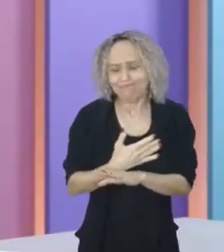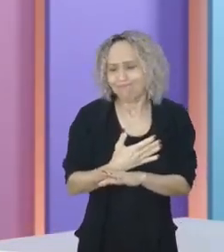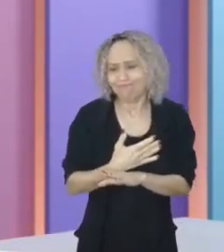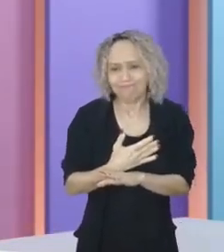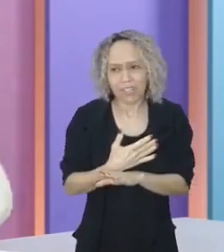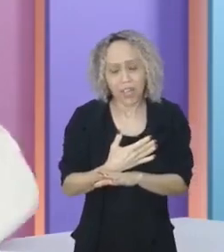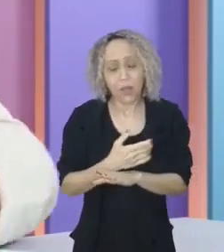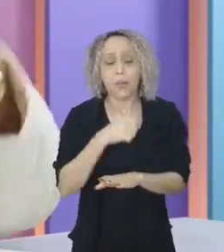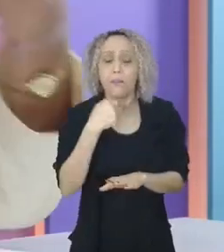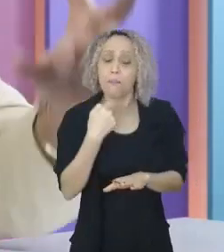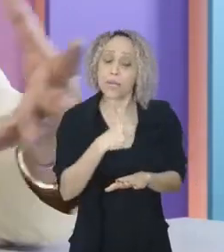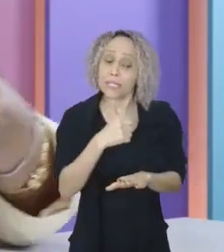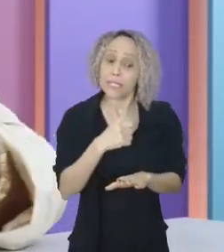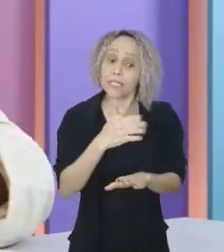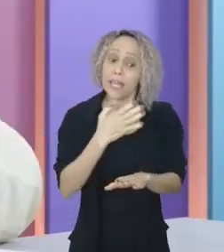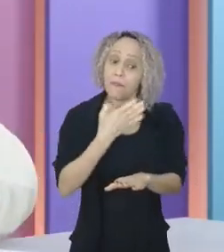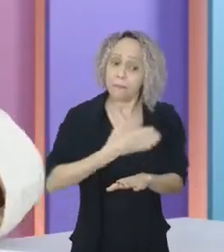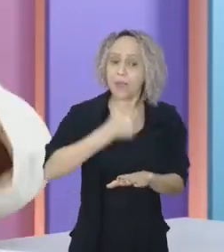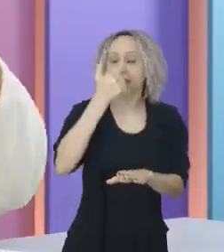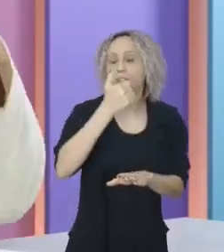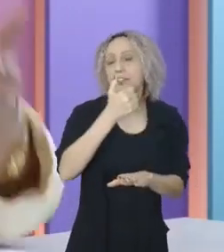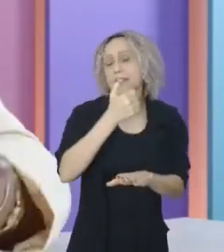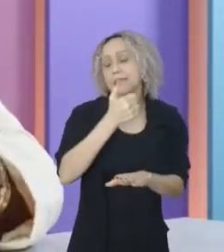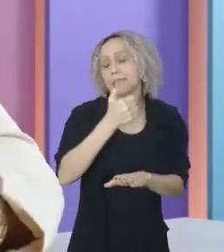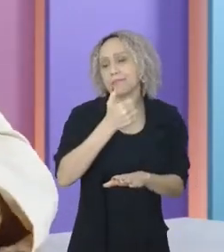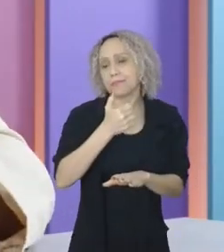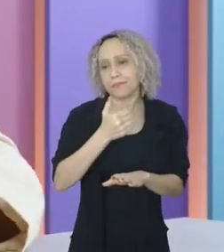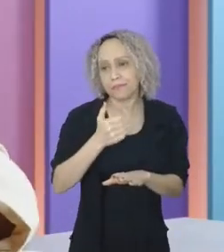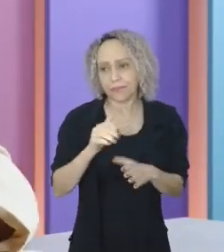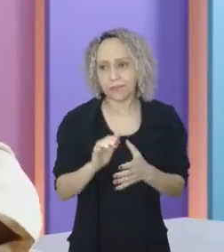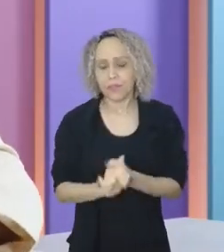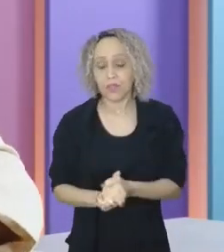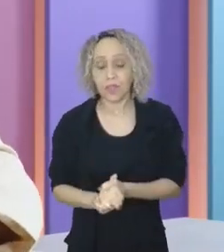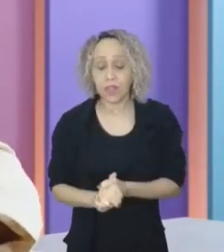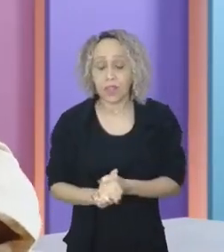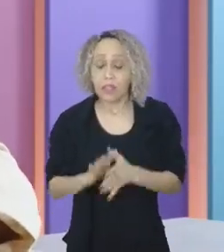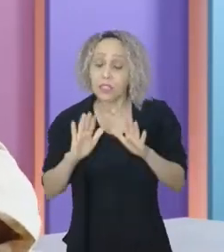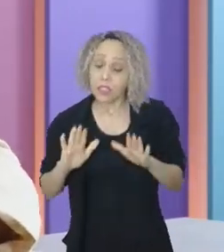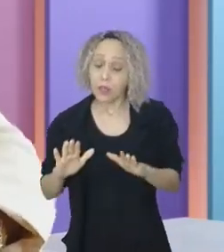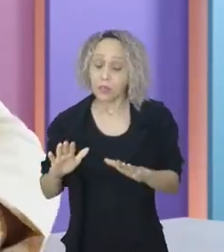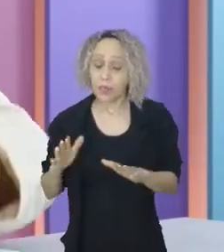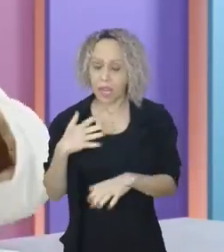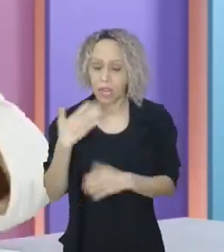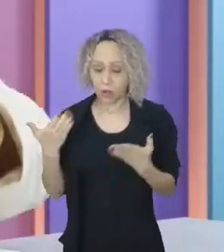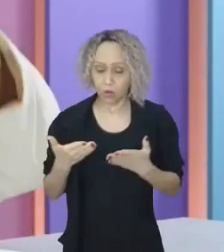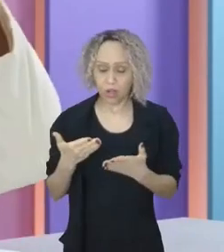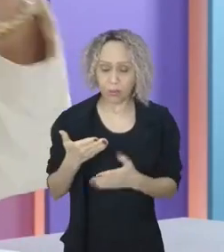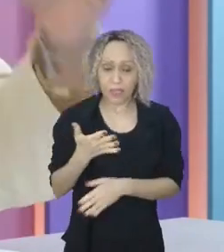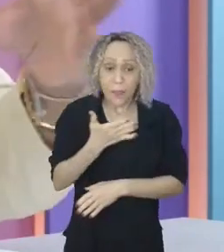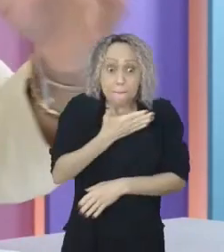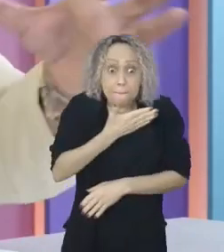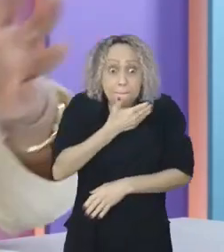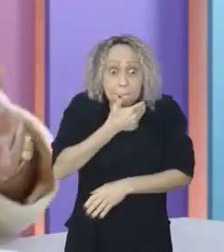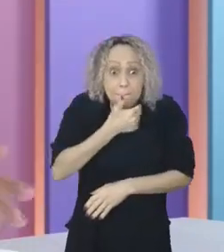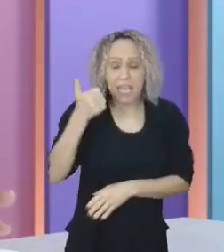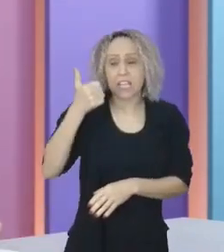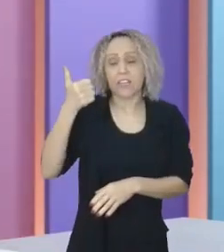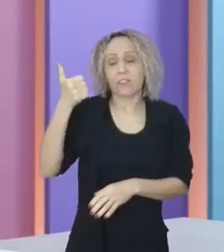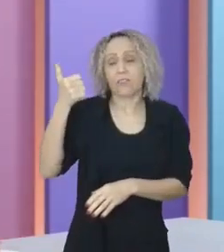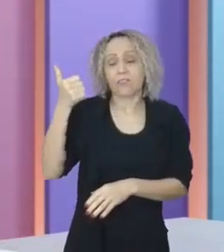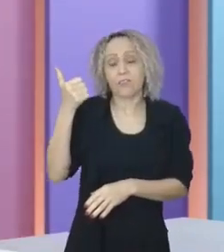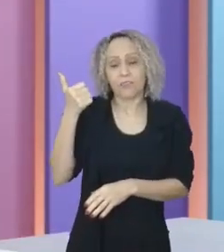e precisa ser melhor do que era, muito melhor do que era. E para ser muito melhor do que era, nós negros e negras, as mulheres, têm que estar